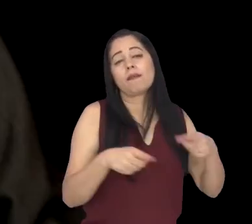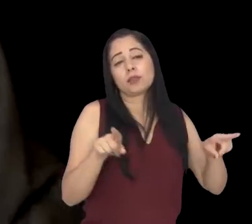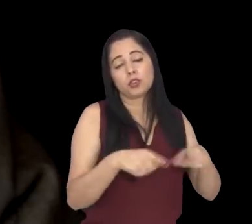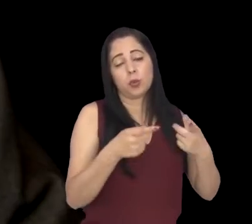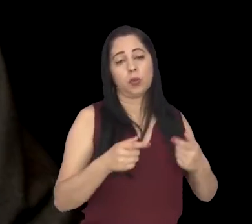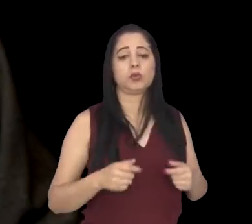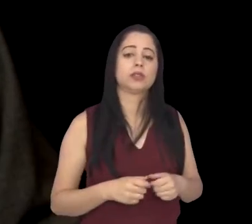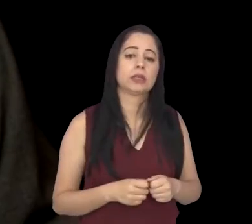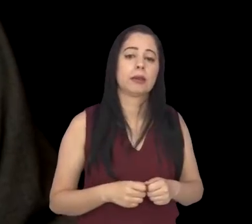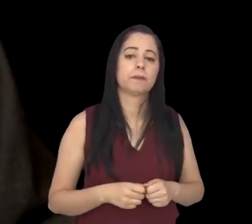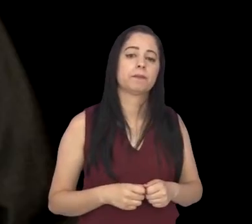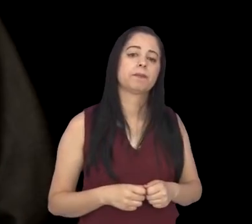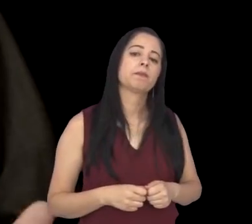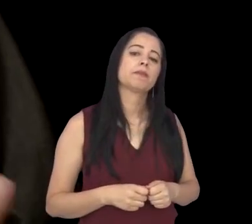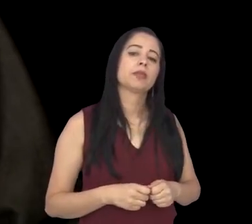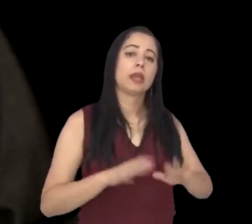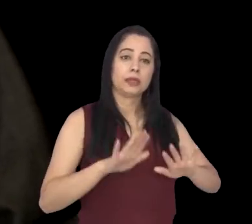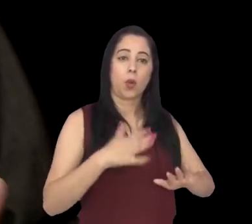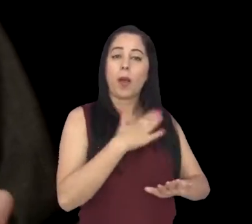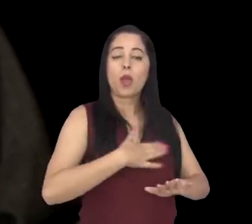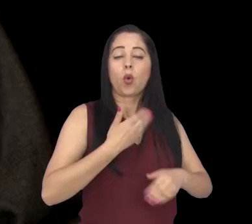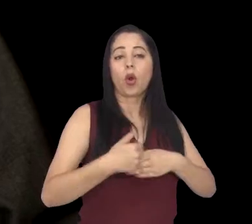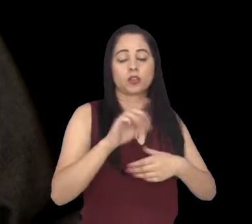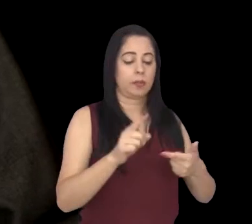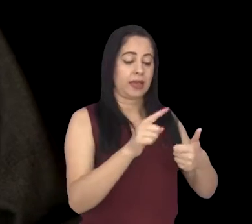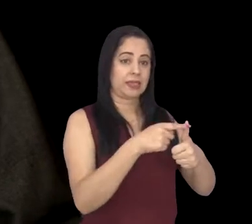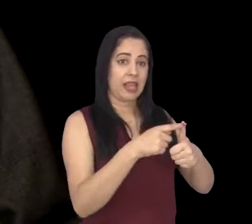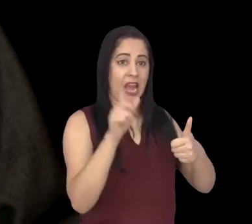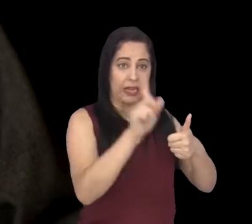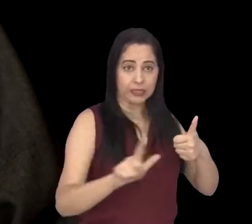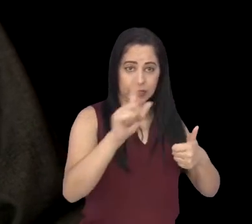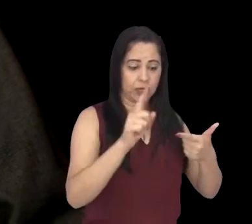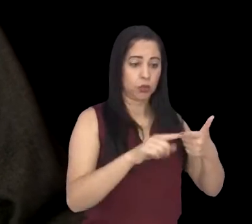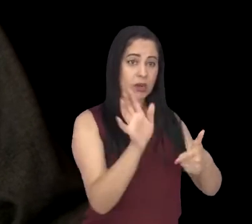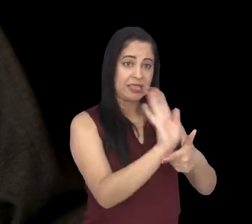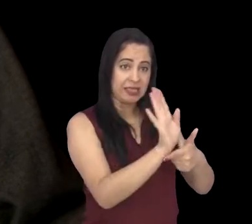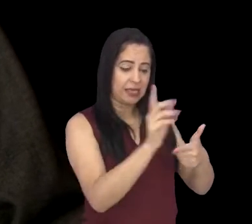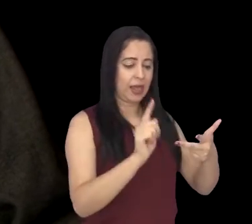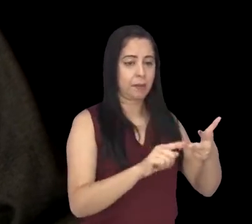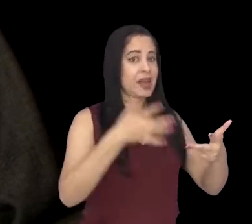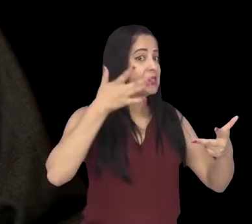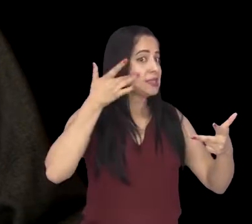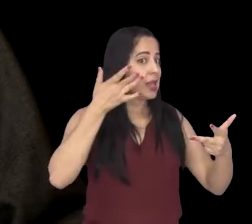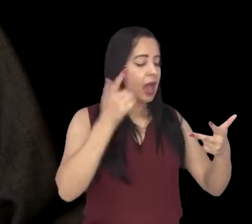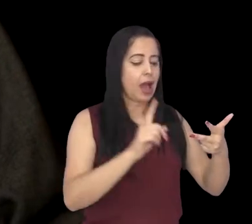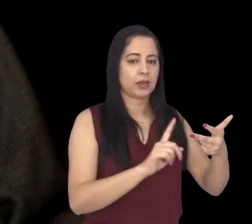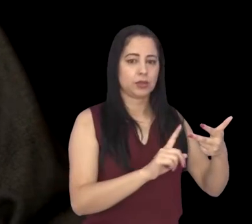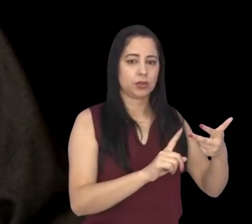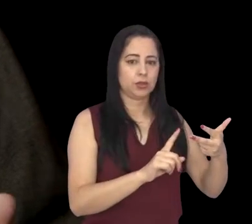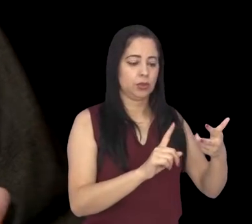vida seriam literatura, cinema, teatro, né?